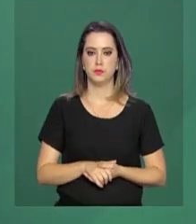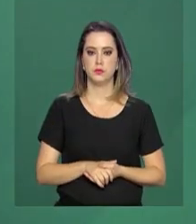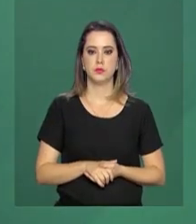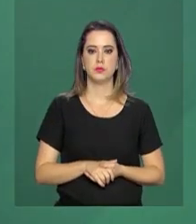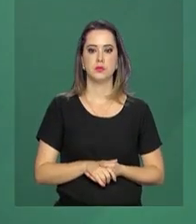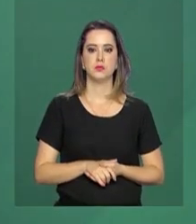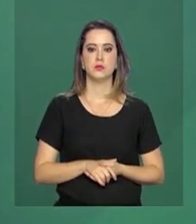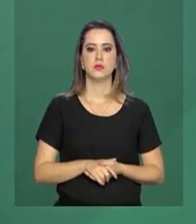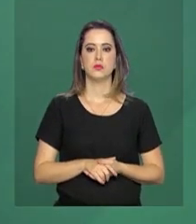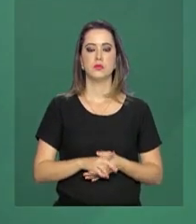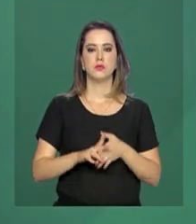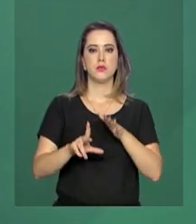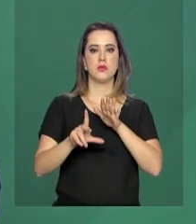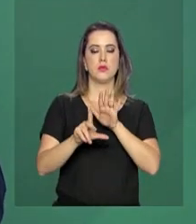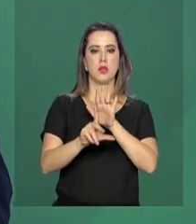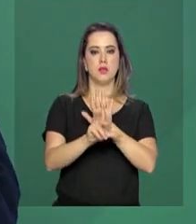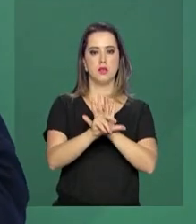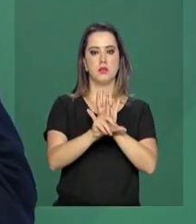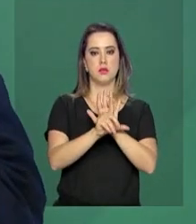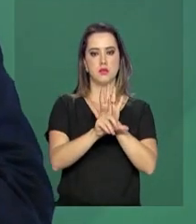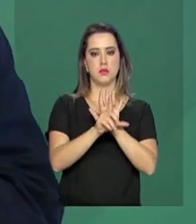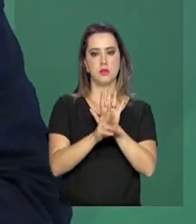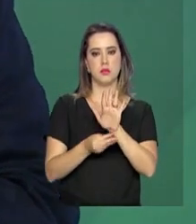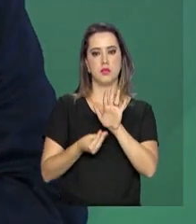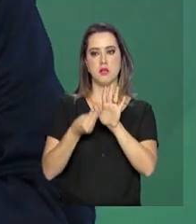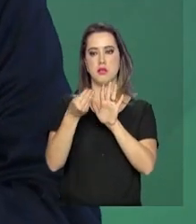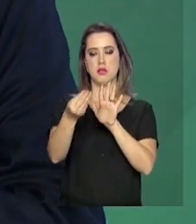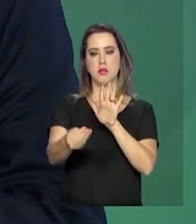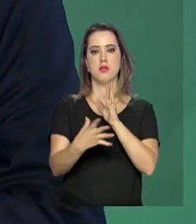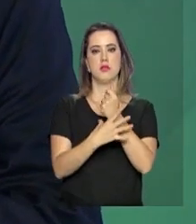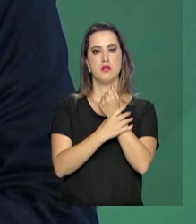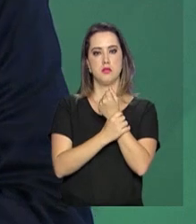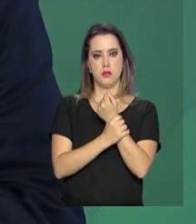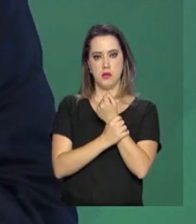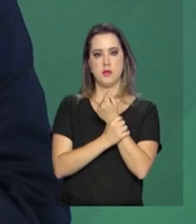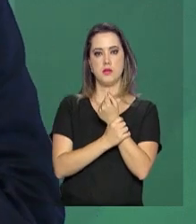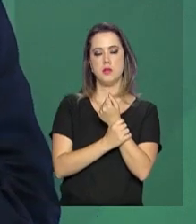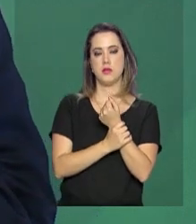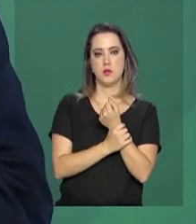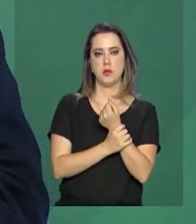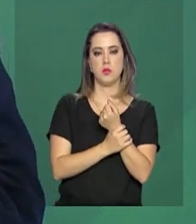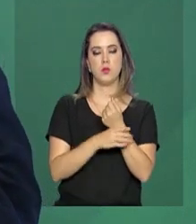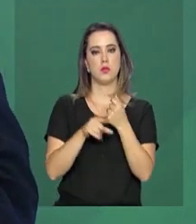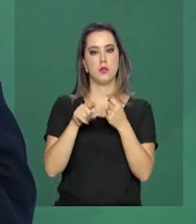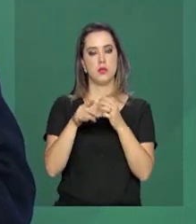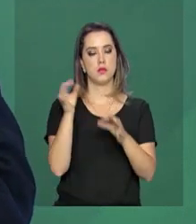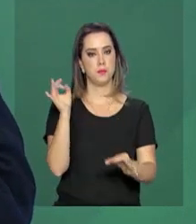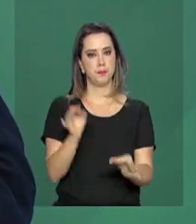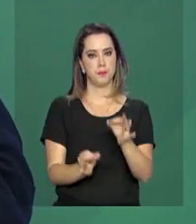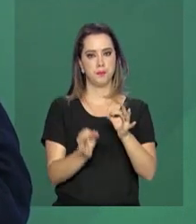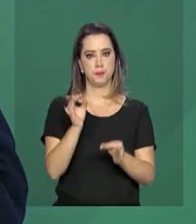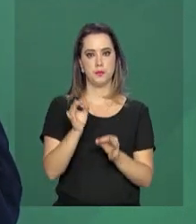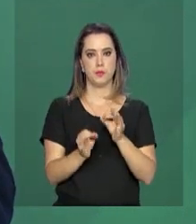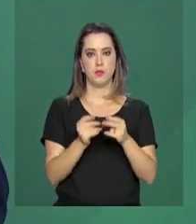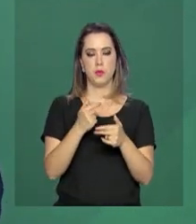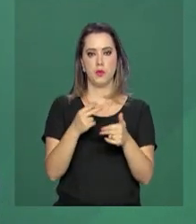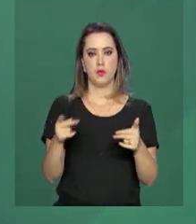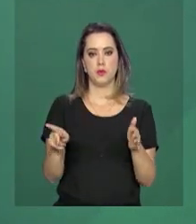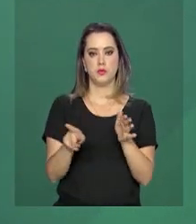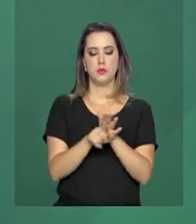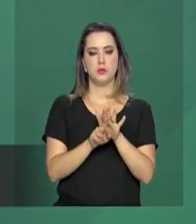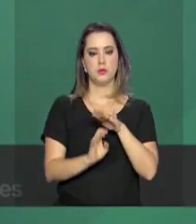essa lei ela confere segurança jurídica segura continuidade ao modelo de negócios que respeitar essa